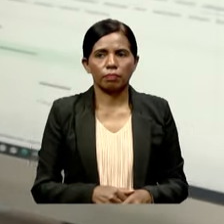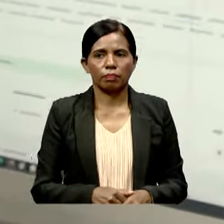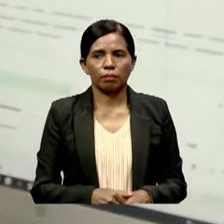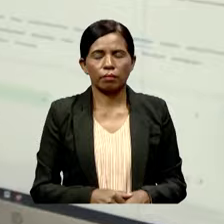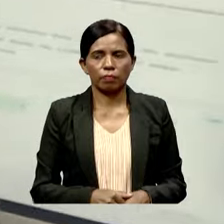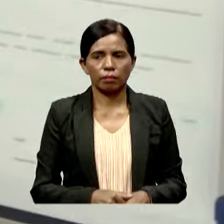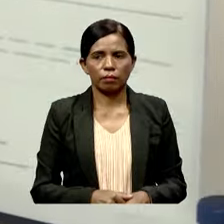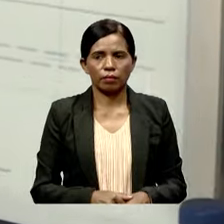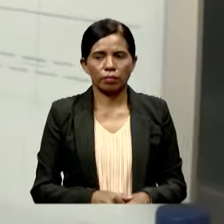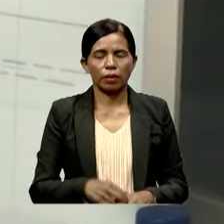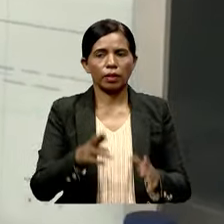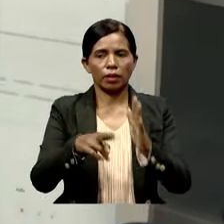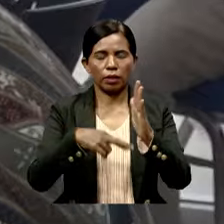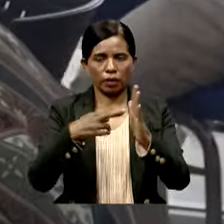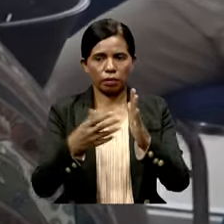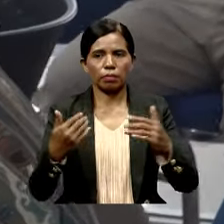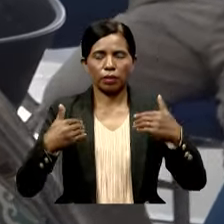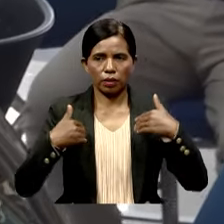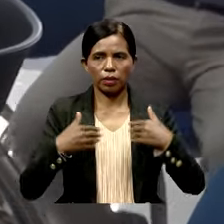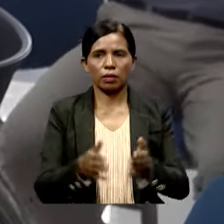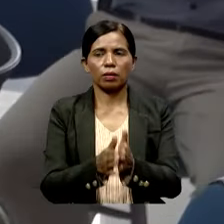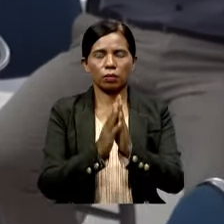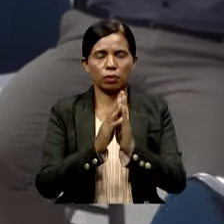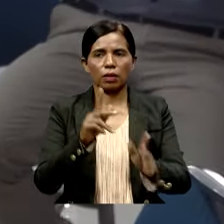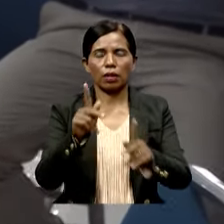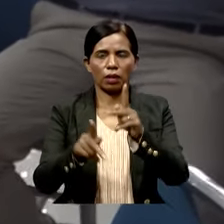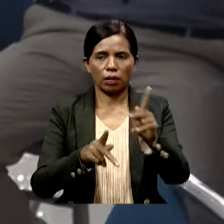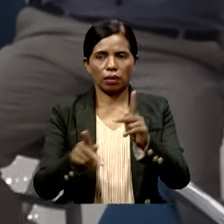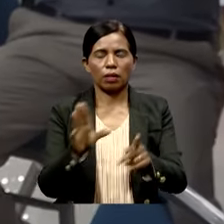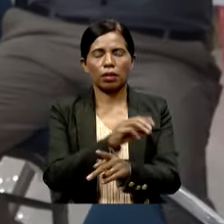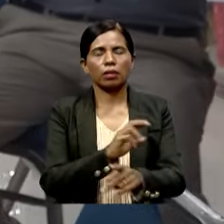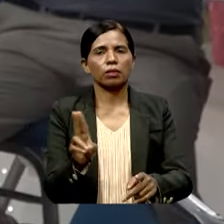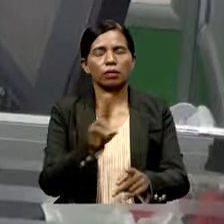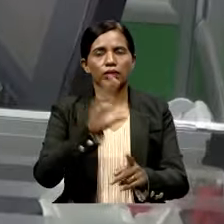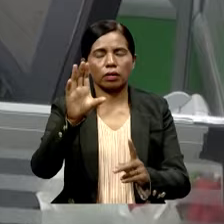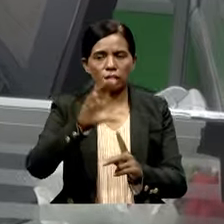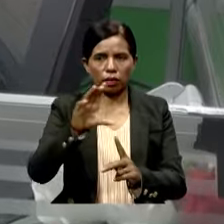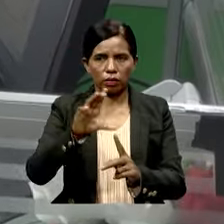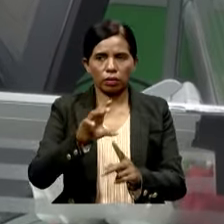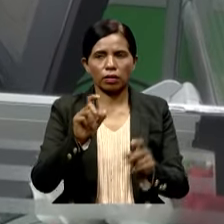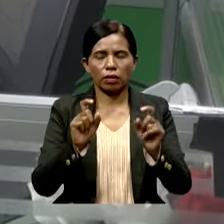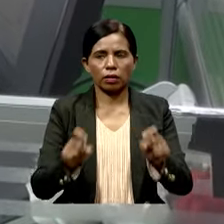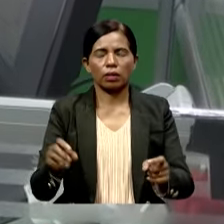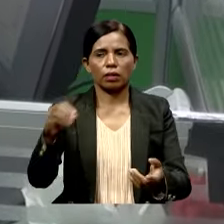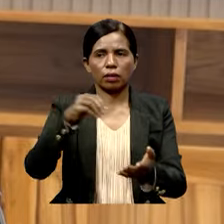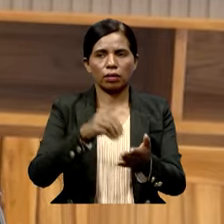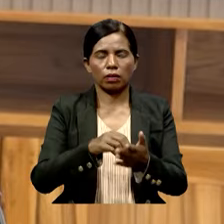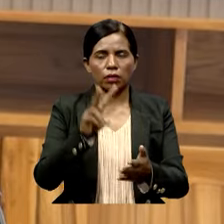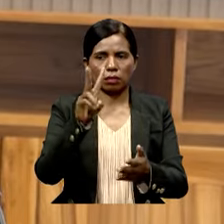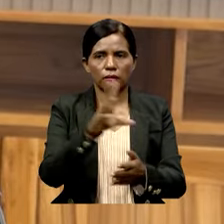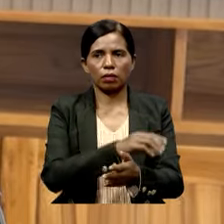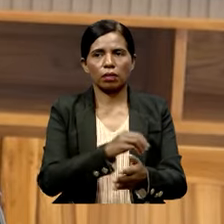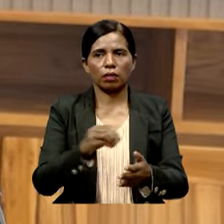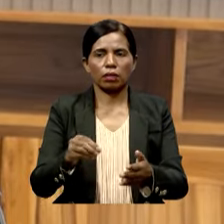Dada une regra sira nebe ia ezizi candidatul nebe a to ocupa cargo chefia tenke enquadra ia categoria ruma no